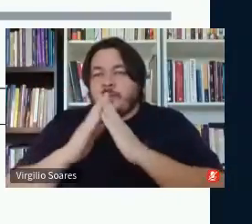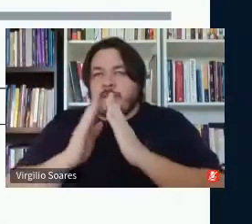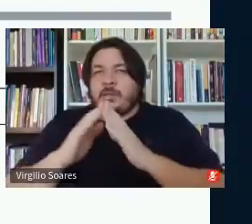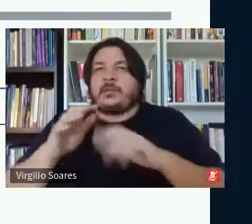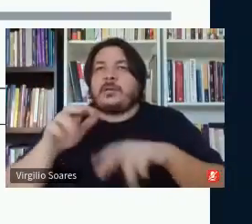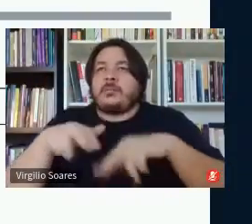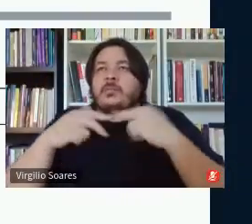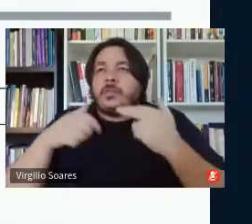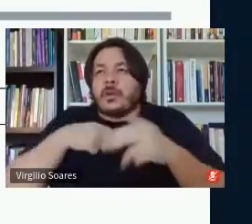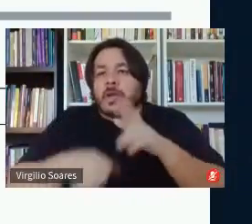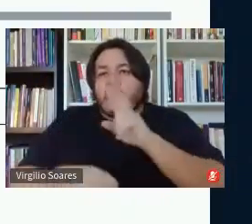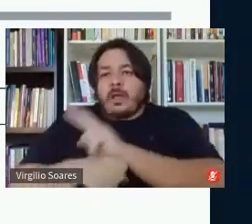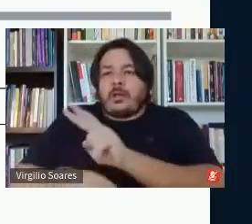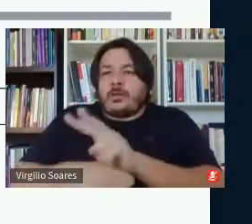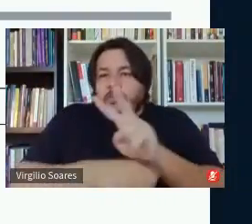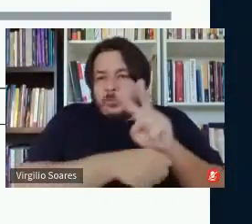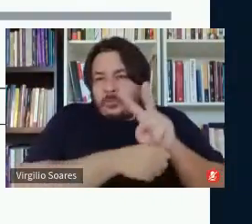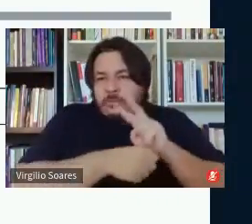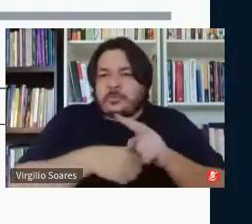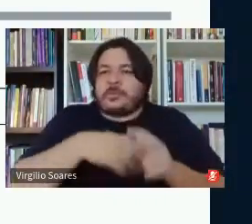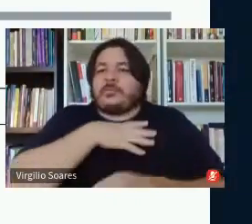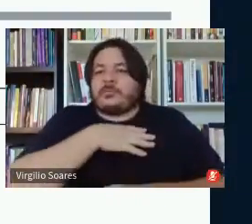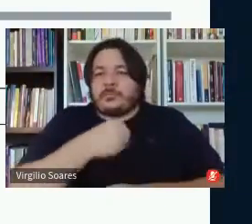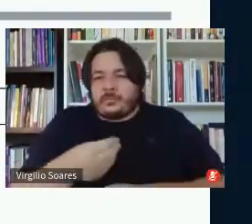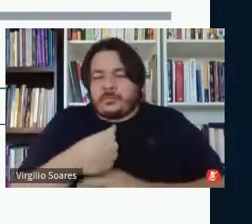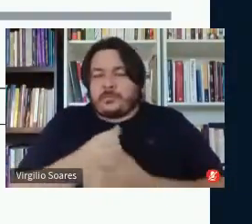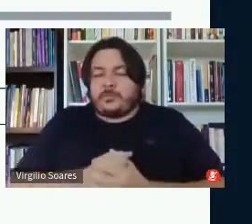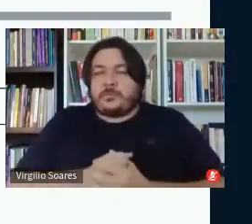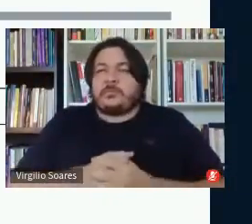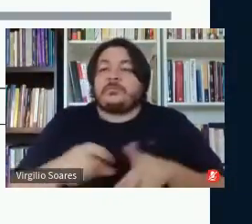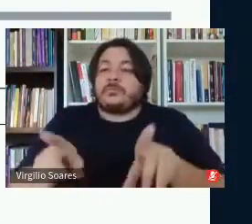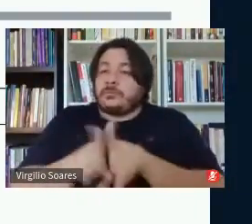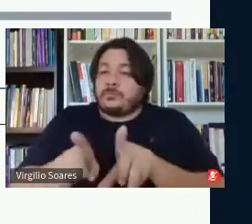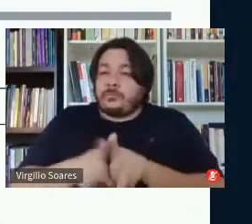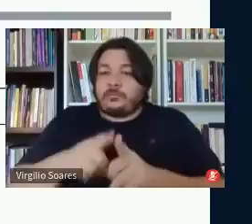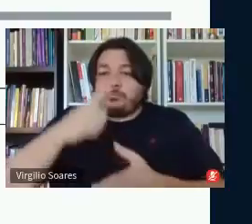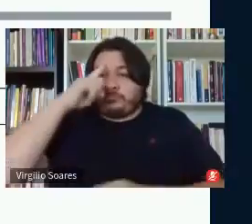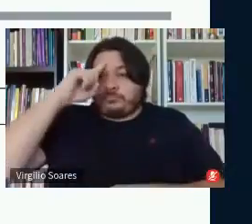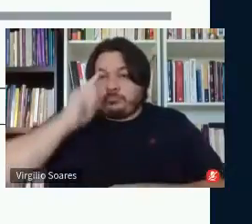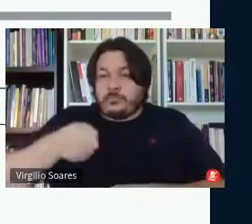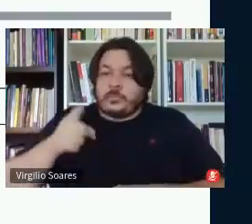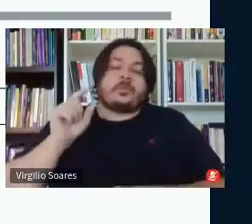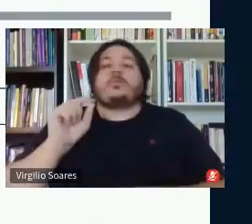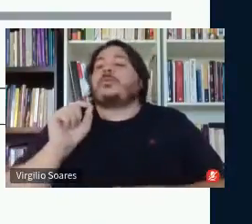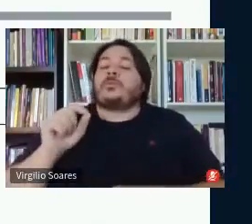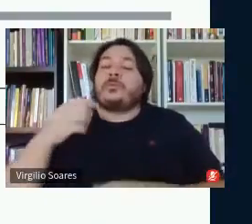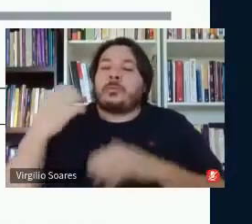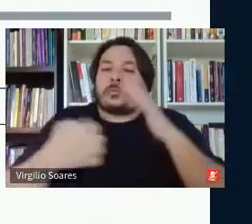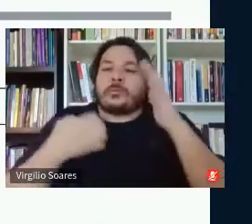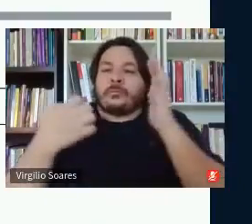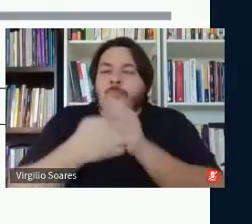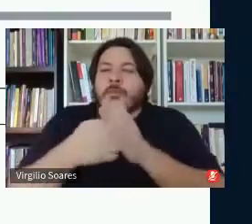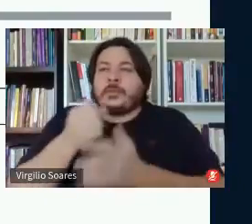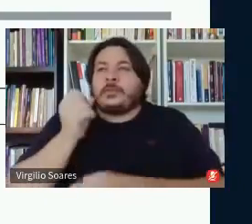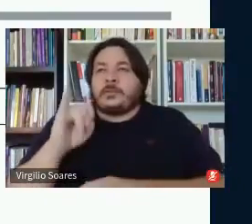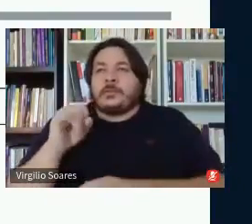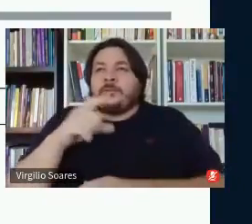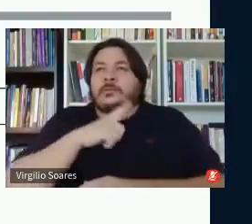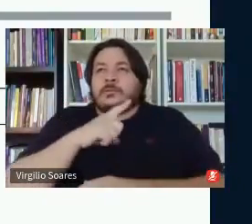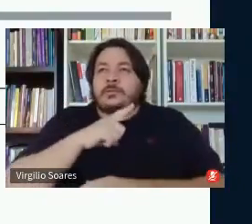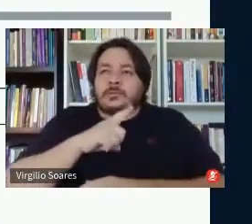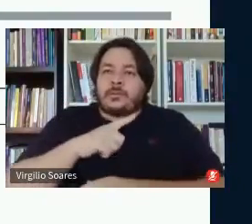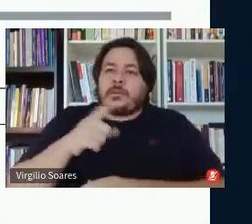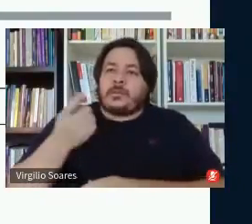de assistência aos filhos nesse ensino remoto. Outra determinação interessante foi a de que empresas que tivessem redução de